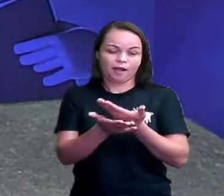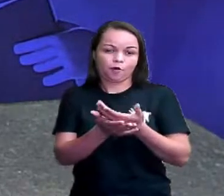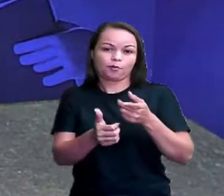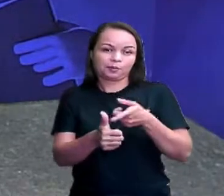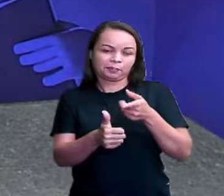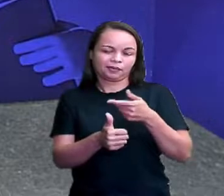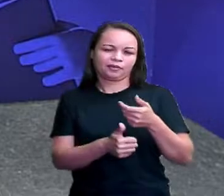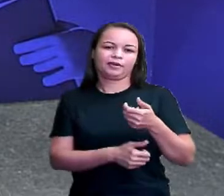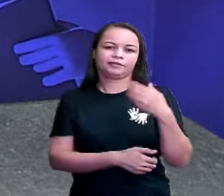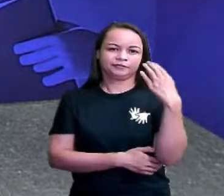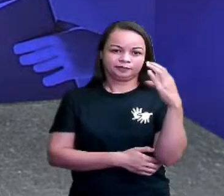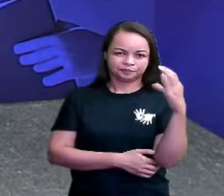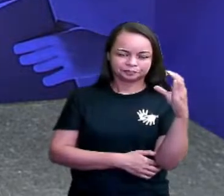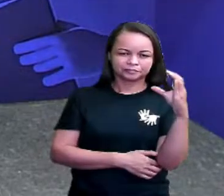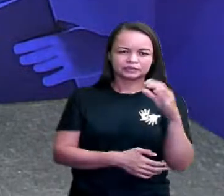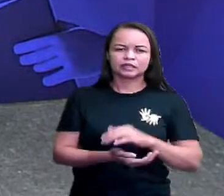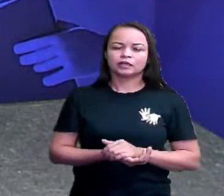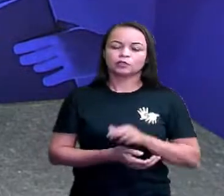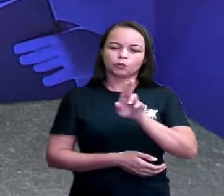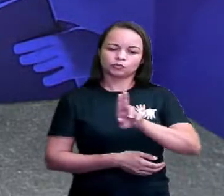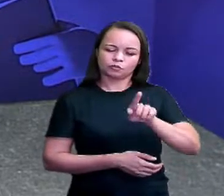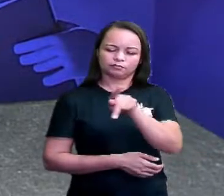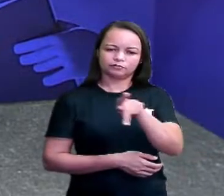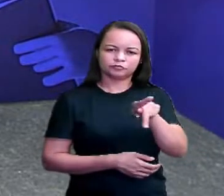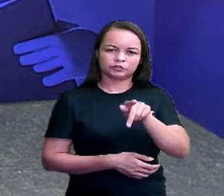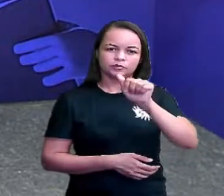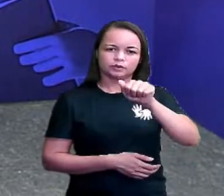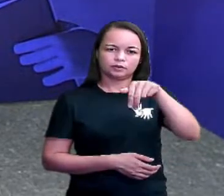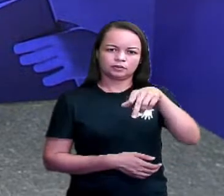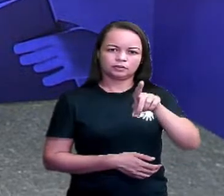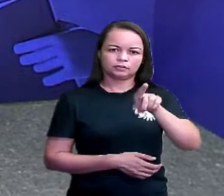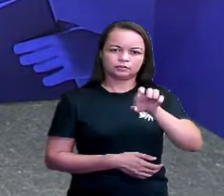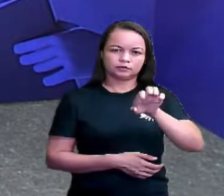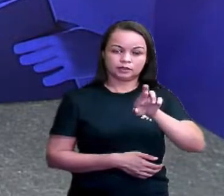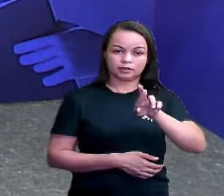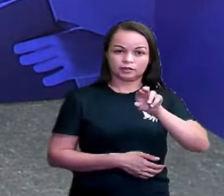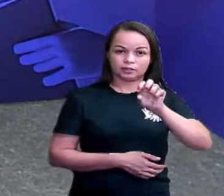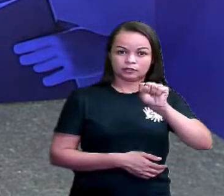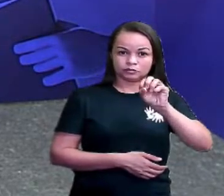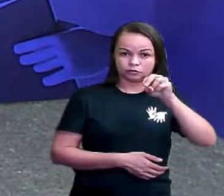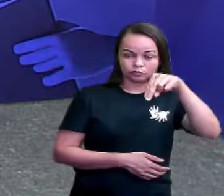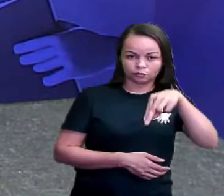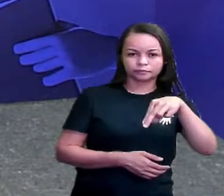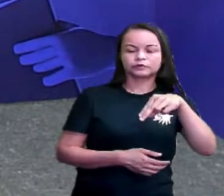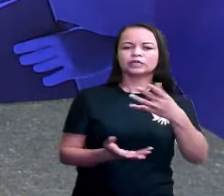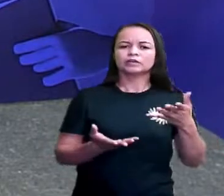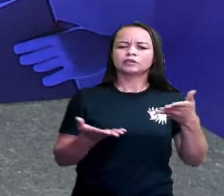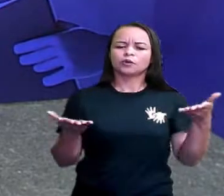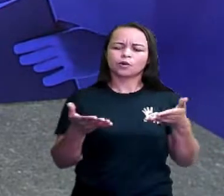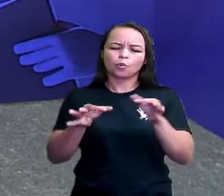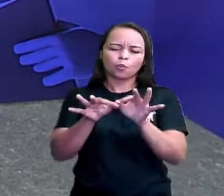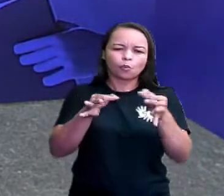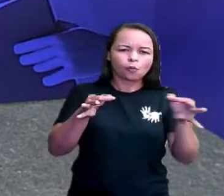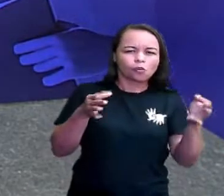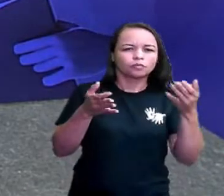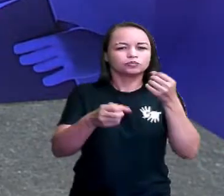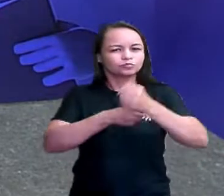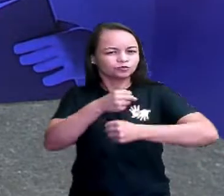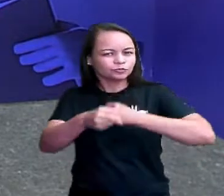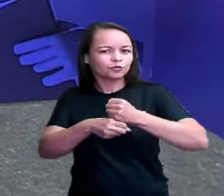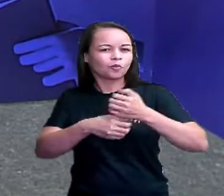Me chamo Anderson Rodrigues e vou estar com vocês ao longo desse ano trazendo vários conteúdos, vários assuntos